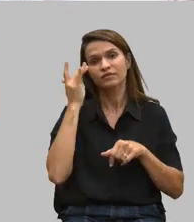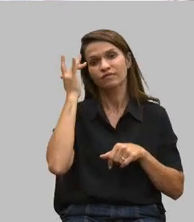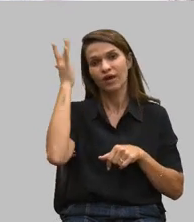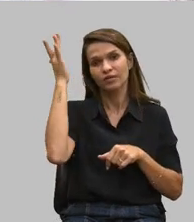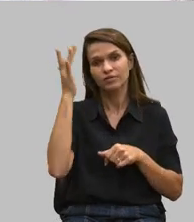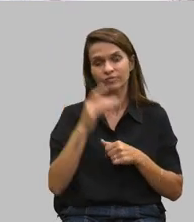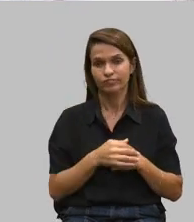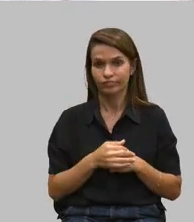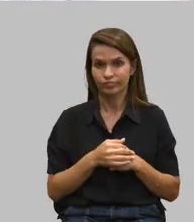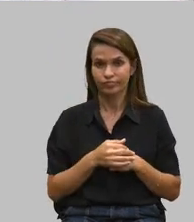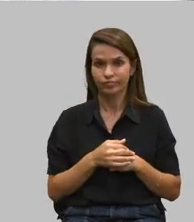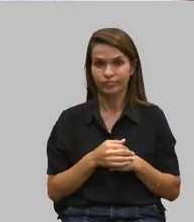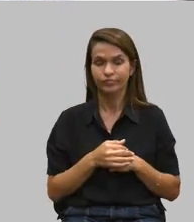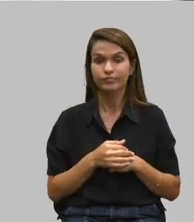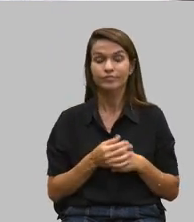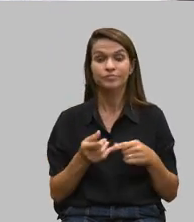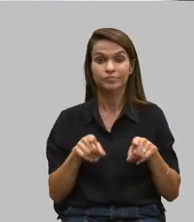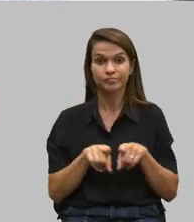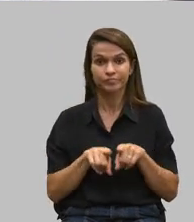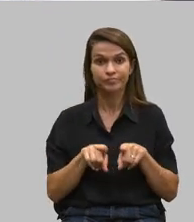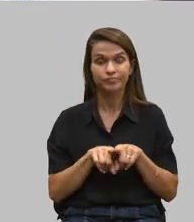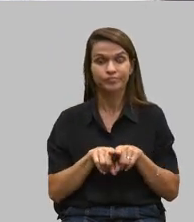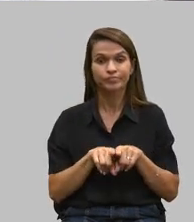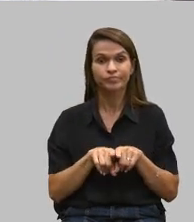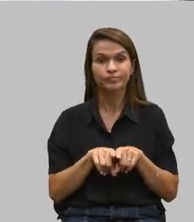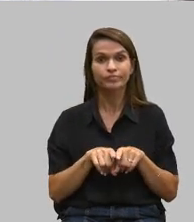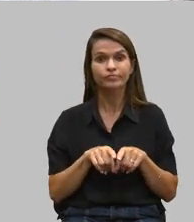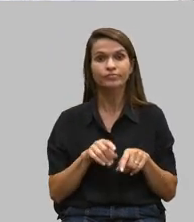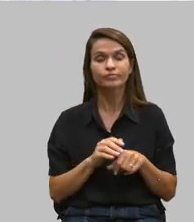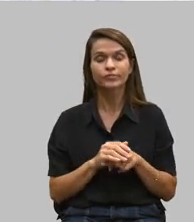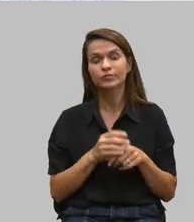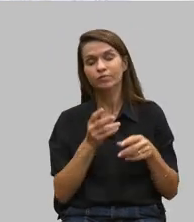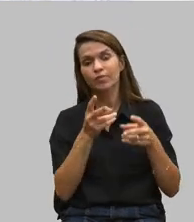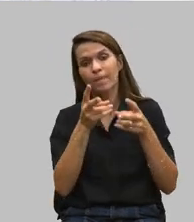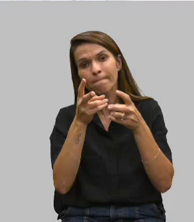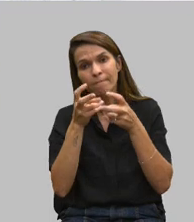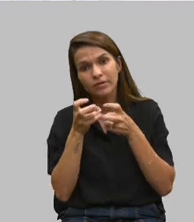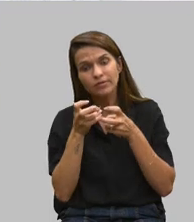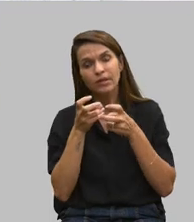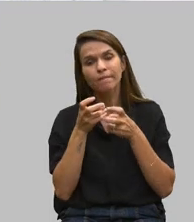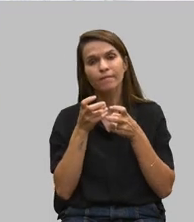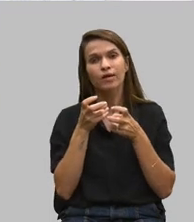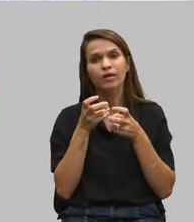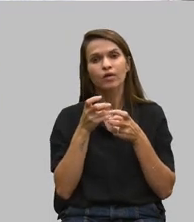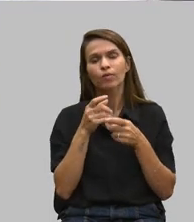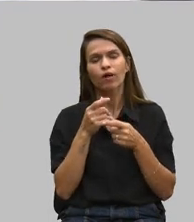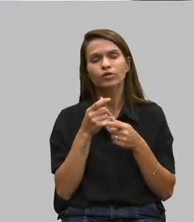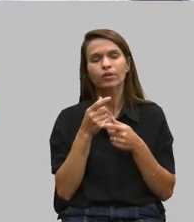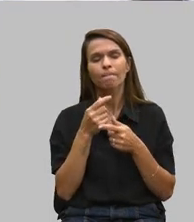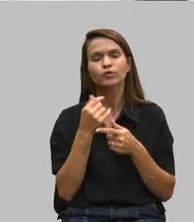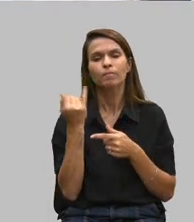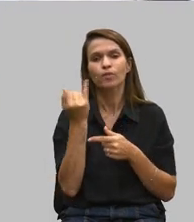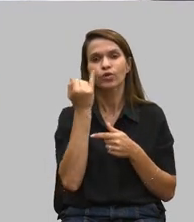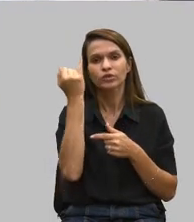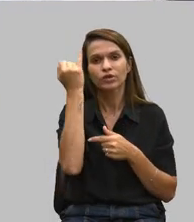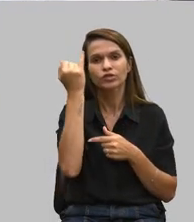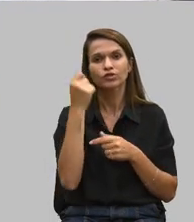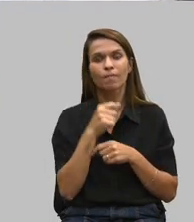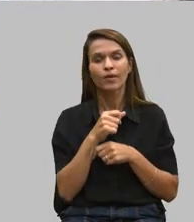fácil Além disso identificarmos algo que é crucial para